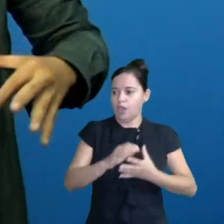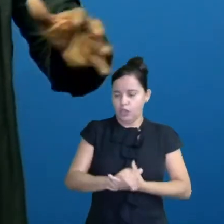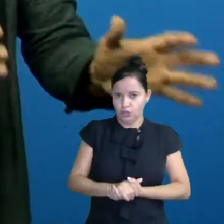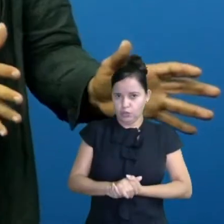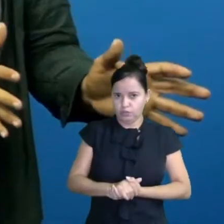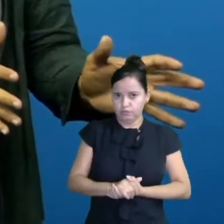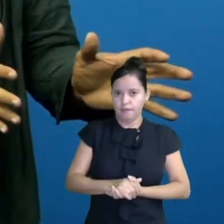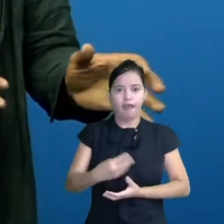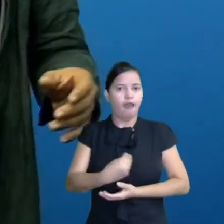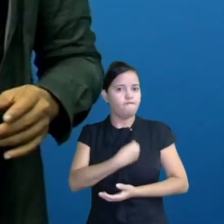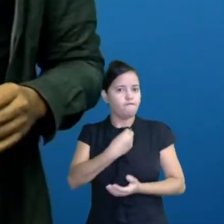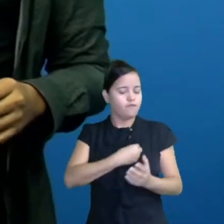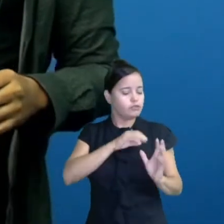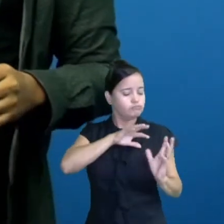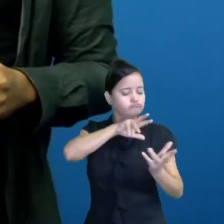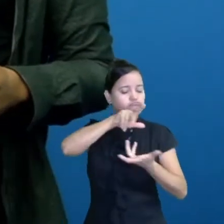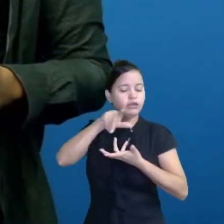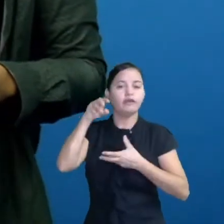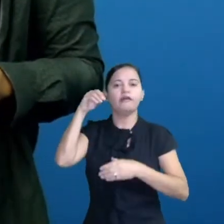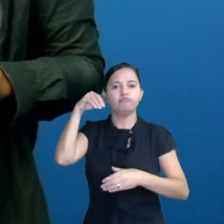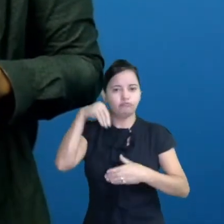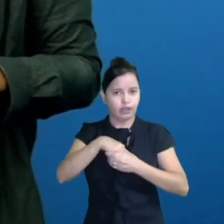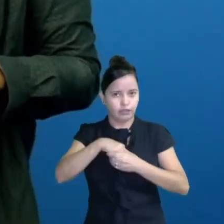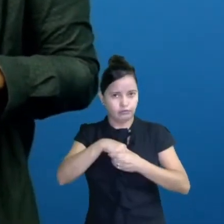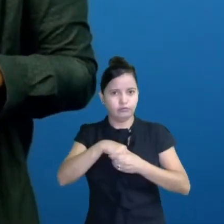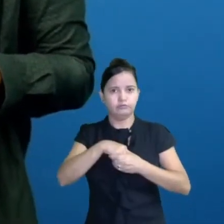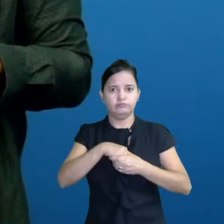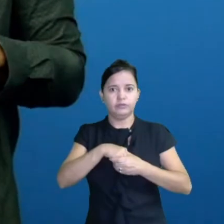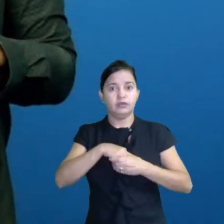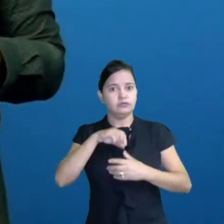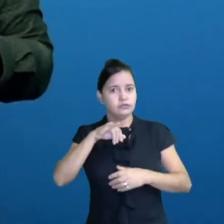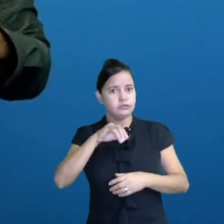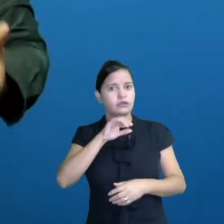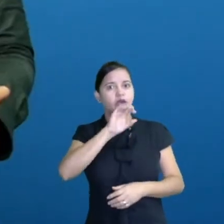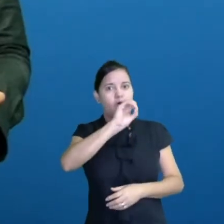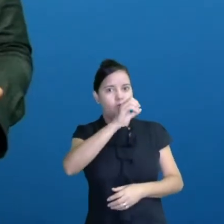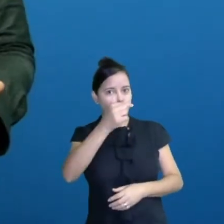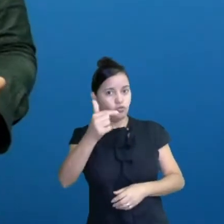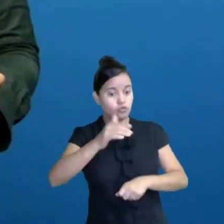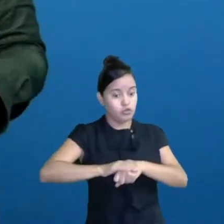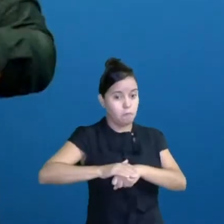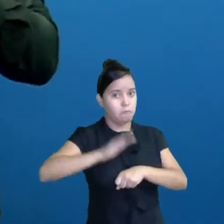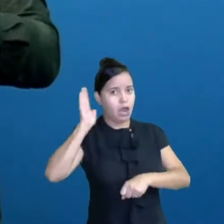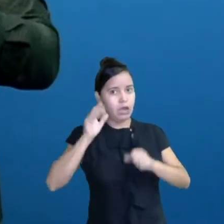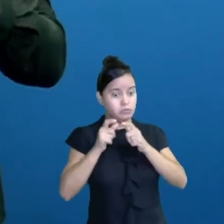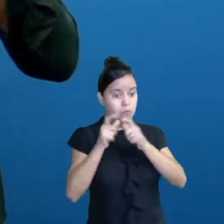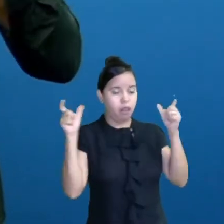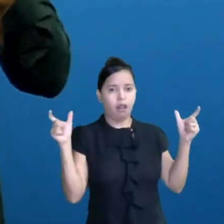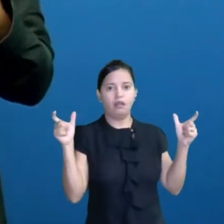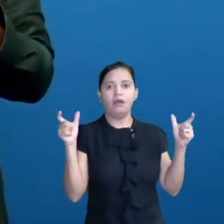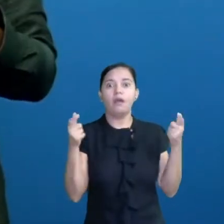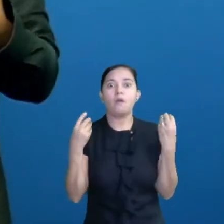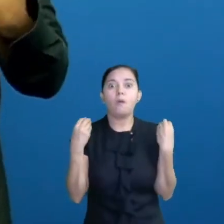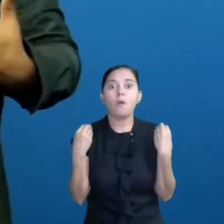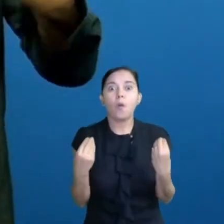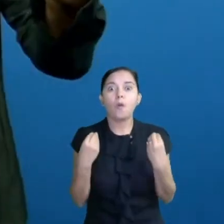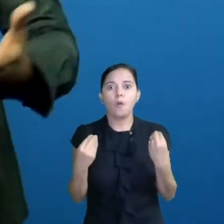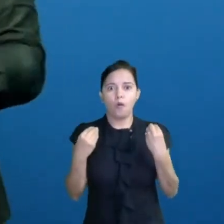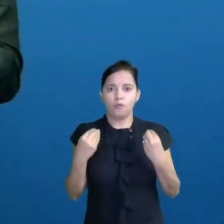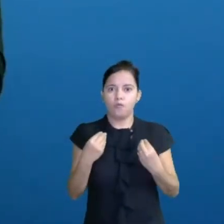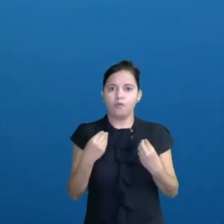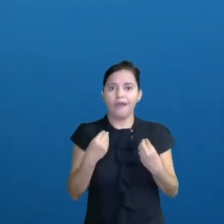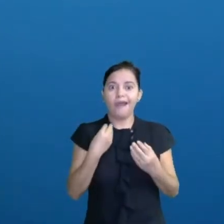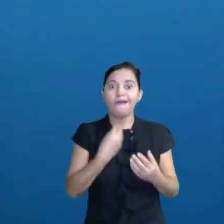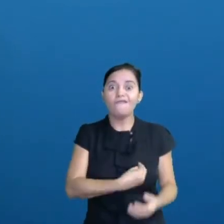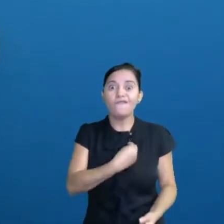garante a vida como a gente conhece. Porque se a gente tivesse mais de 21% de oxigênio na nossa atmosfera, possivelmente isso iria comprometer a nossa qualidade